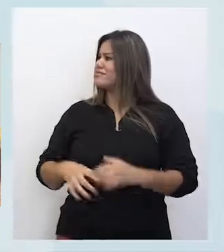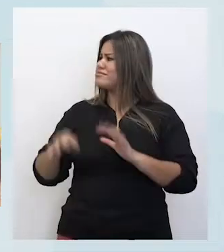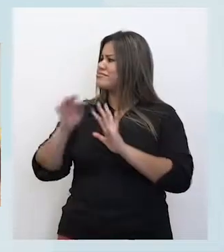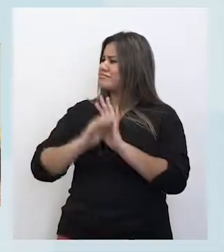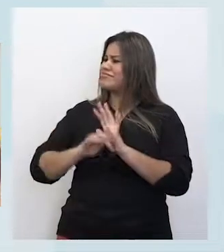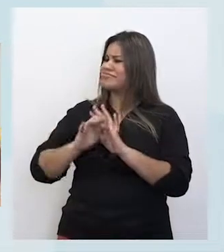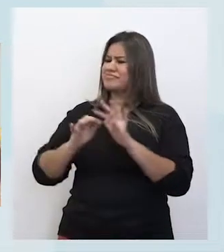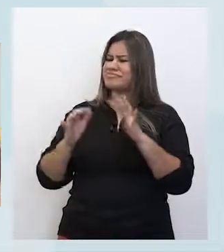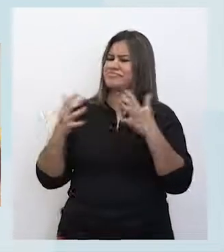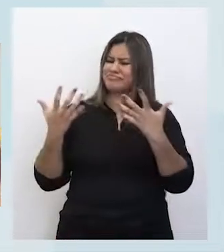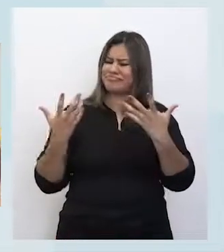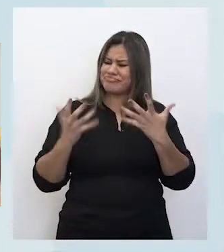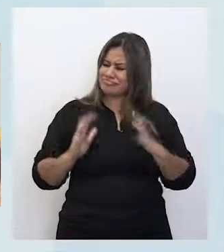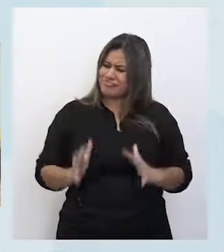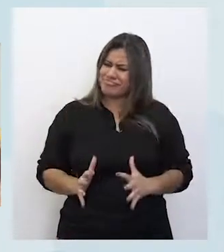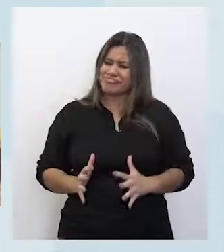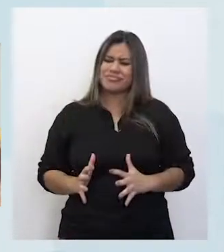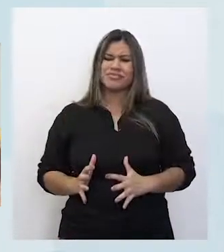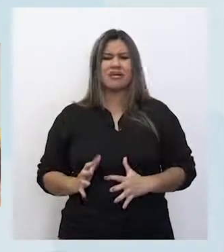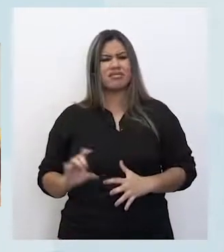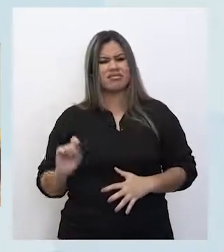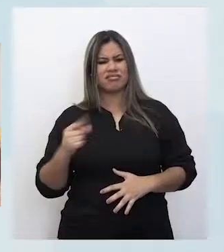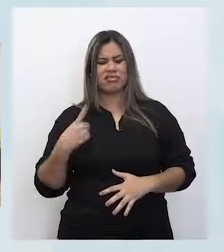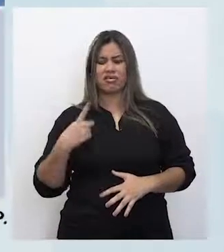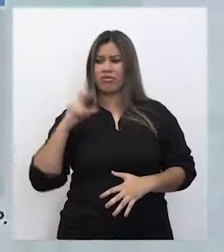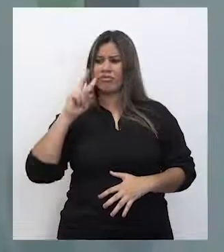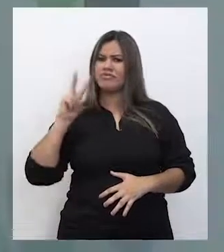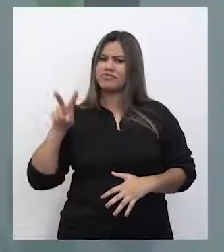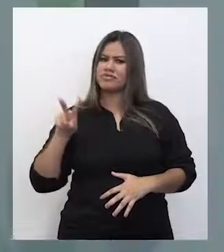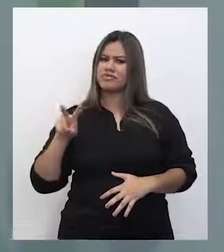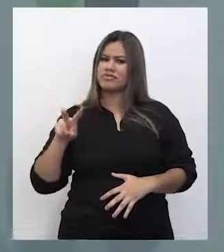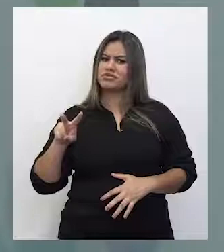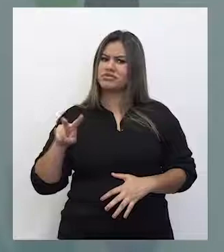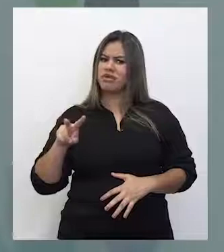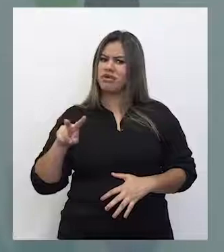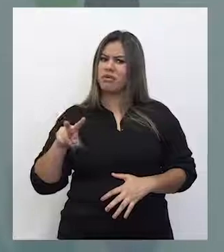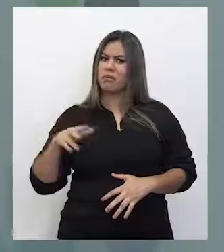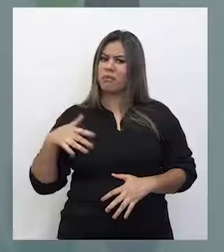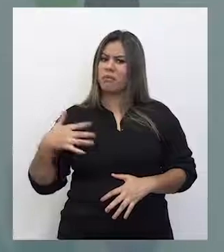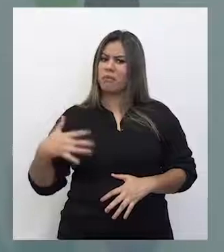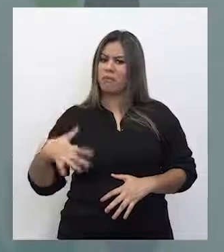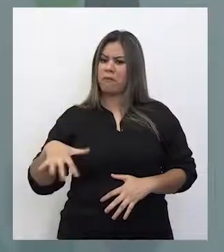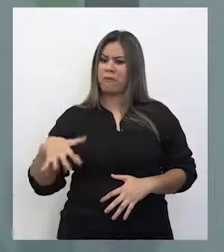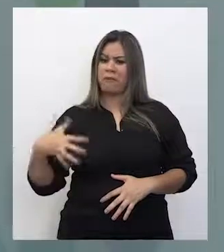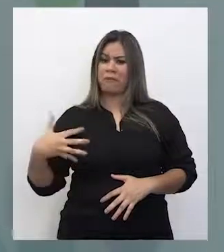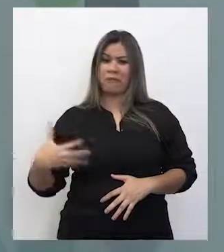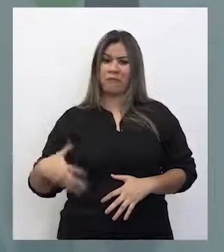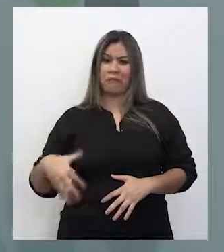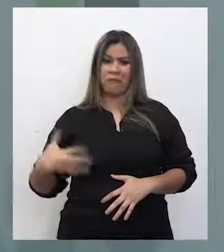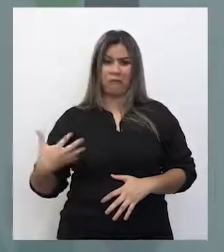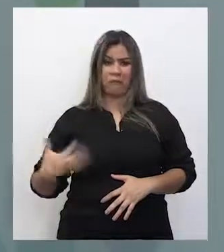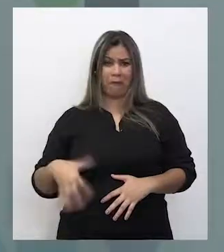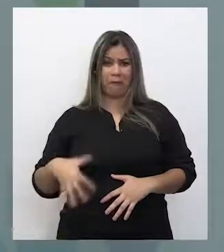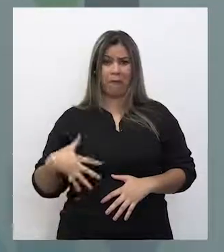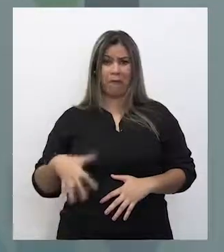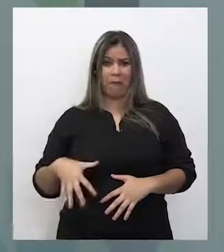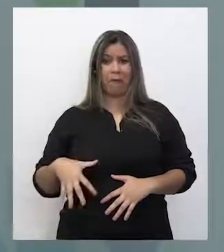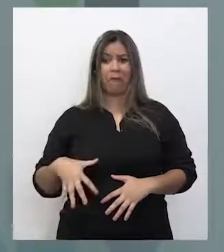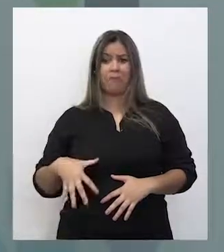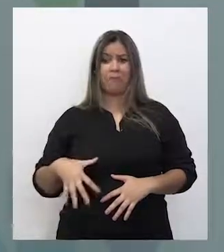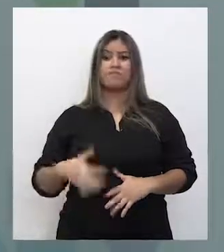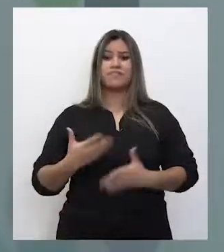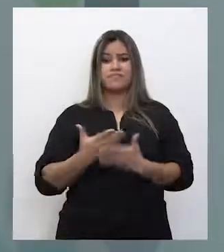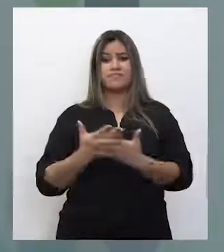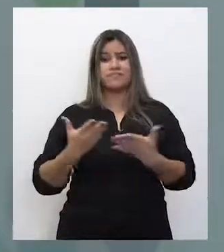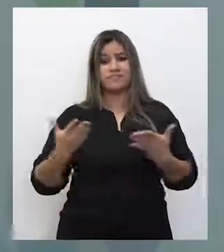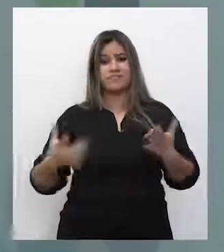só que não, que quando eu li eu falei, gente do céu, vocês já estavam nas